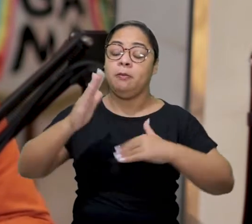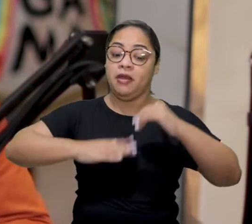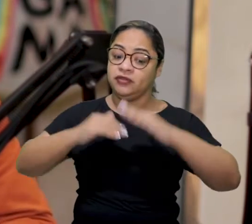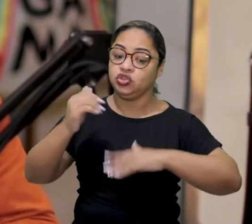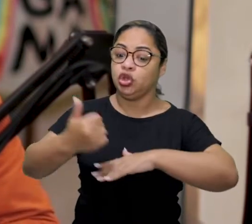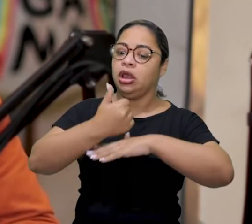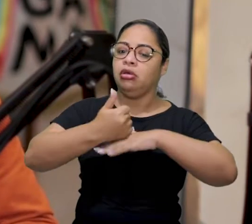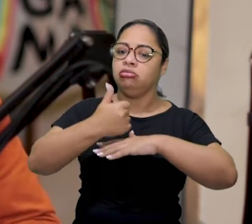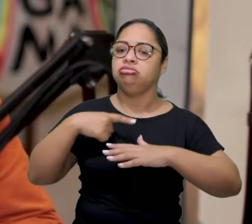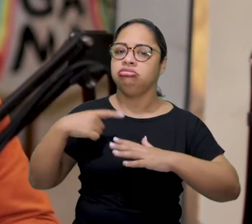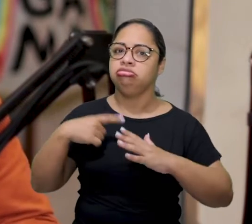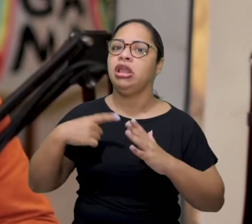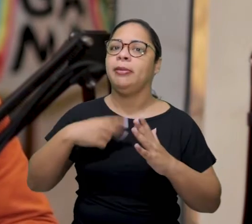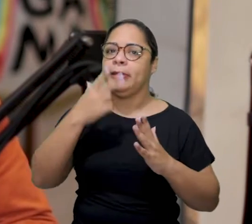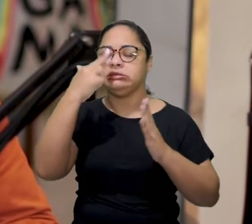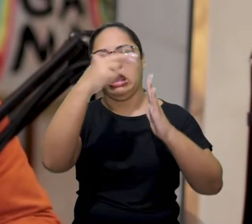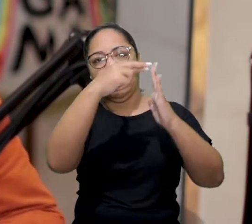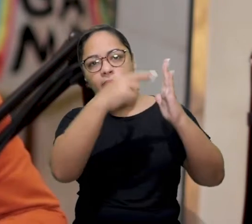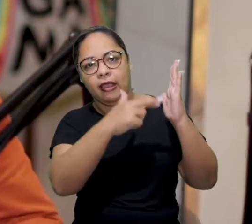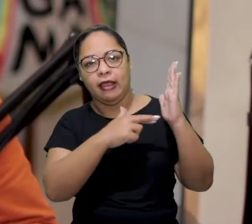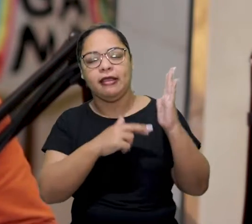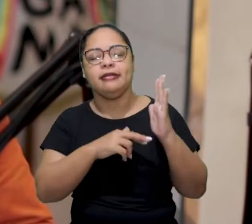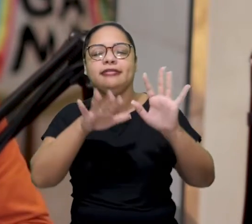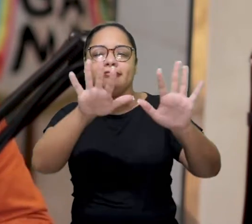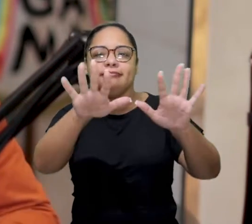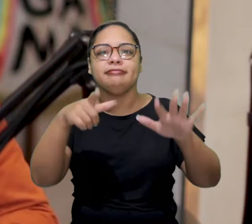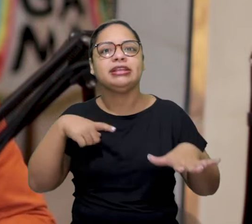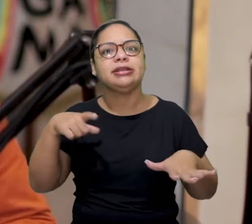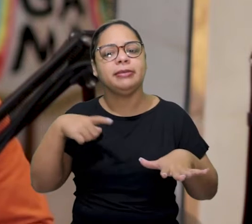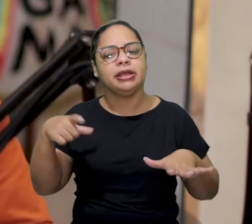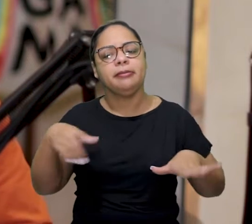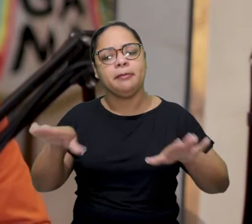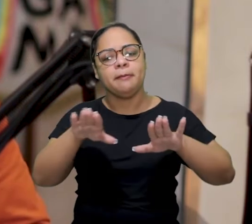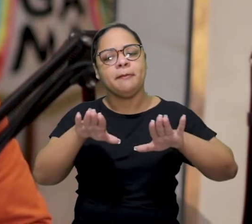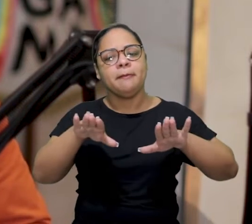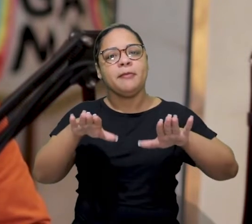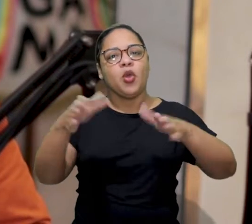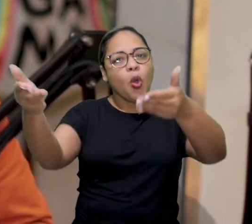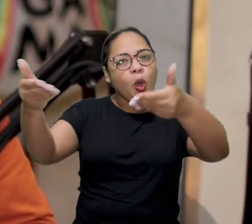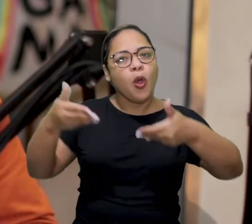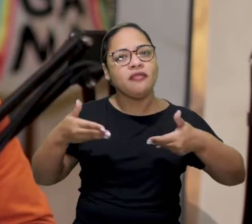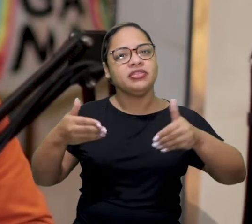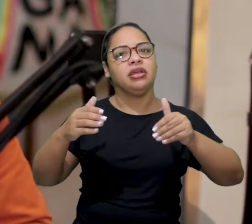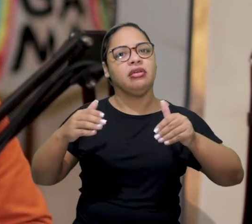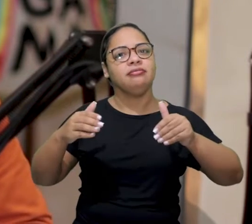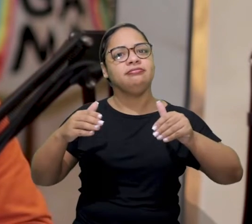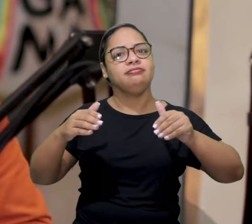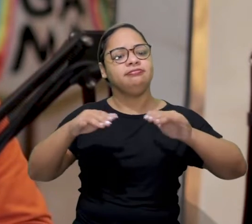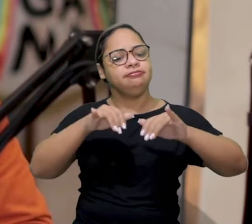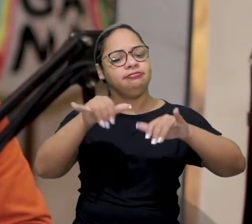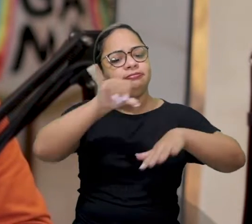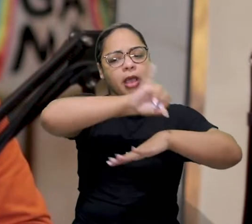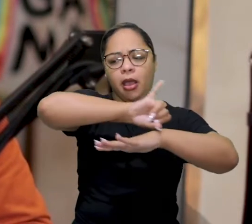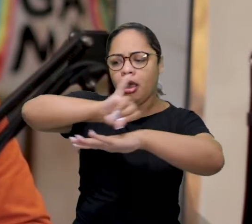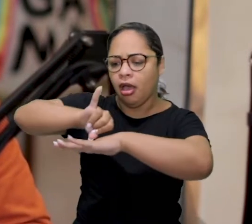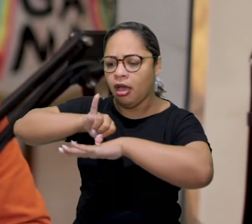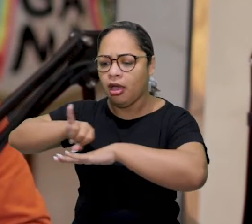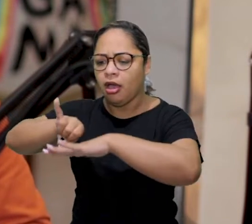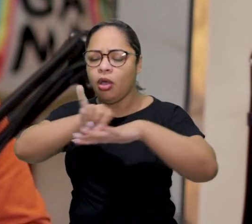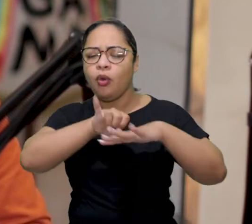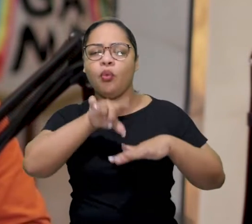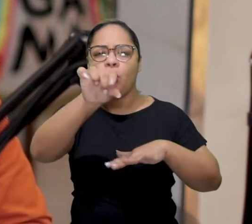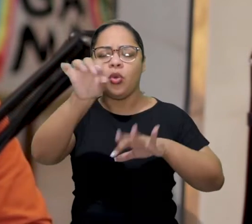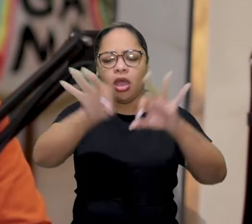pouco mais metódico Master a mesa ter o que servir como servir pra galera faz a gente sempre